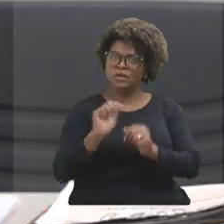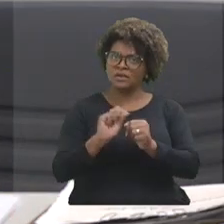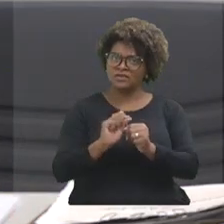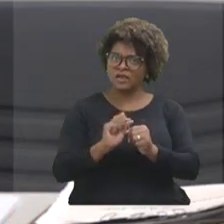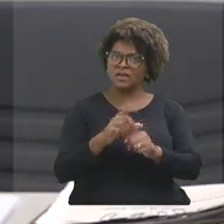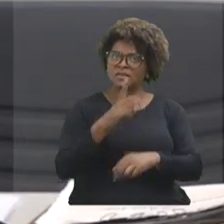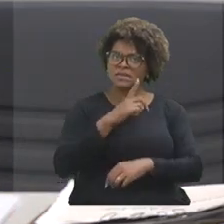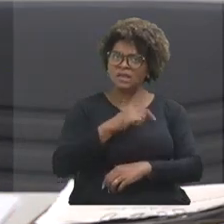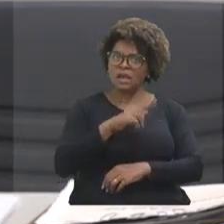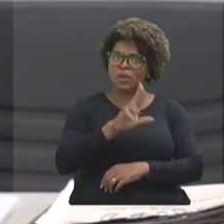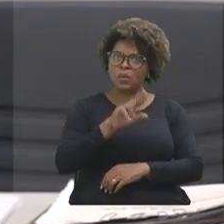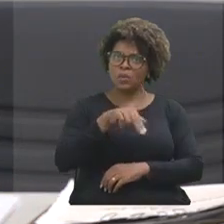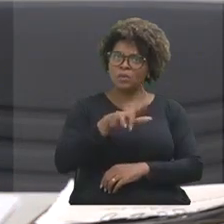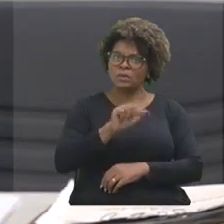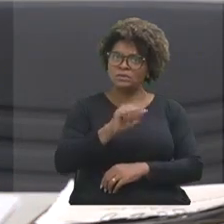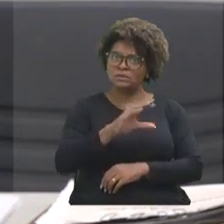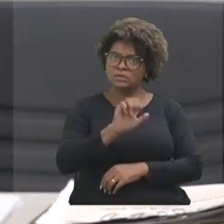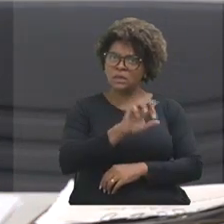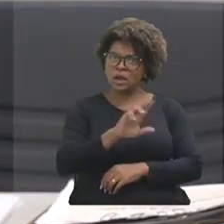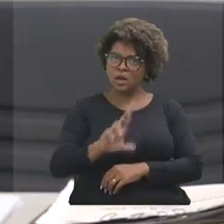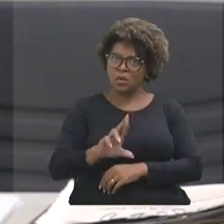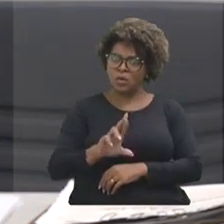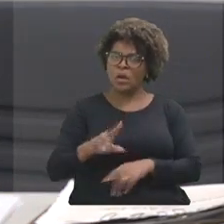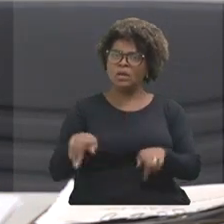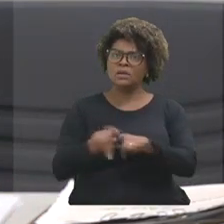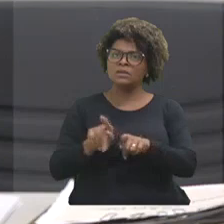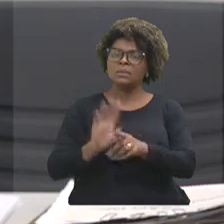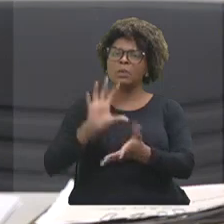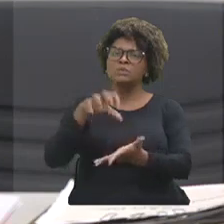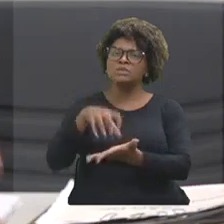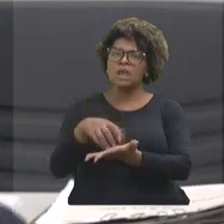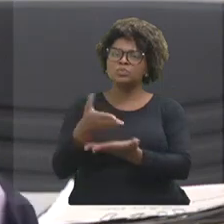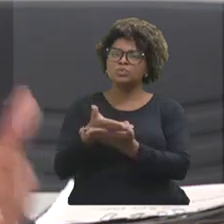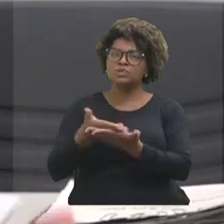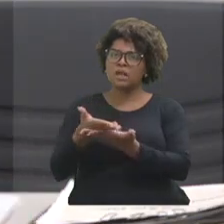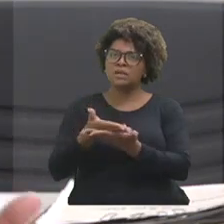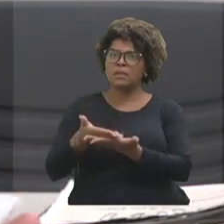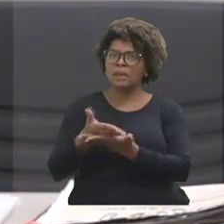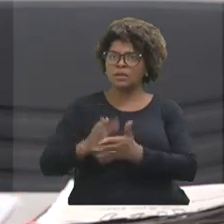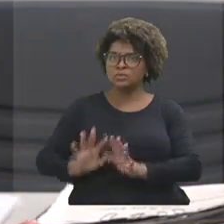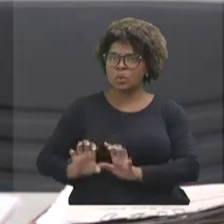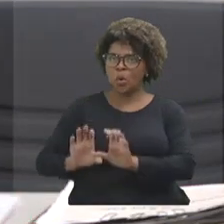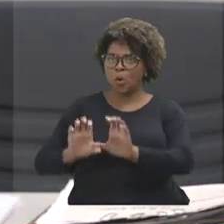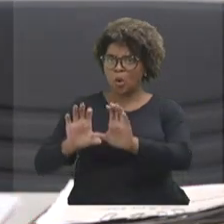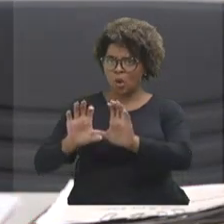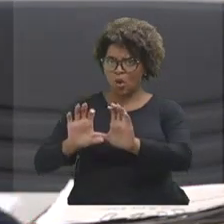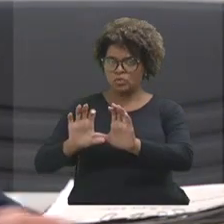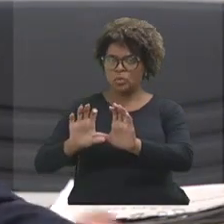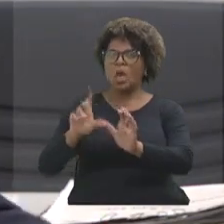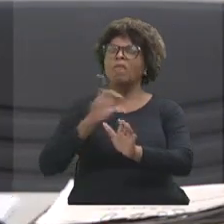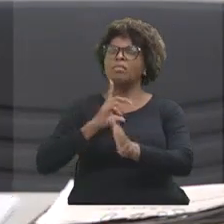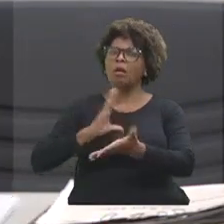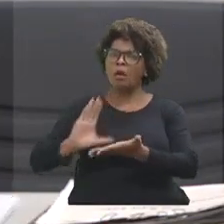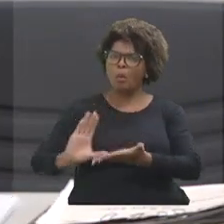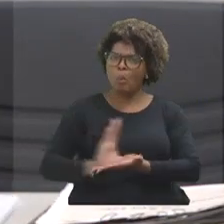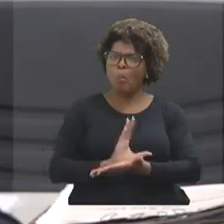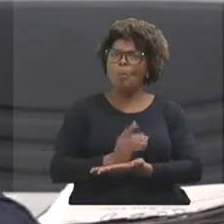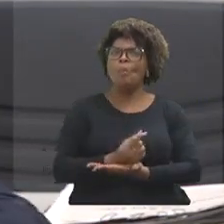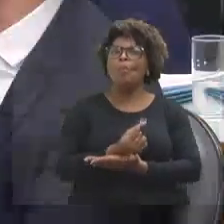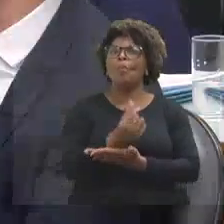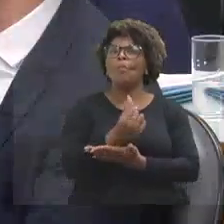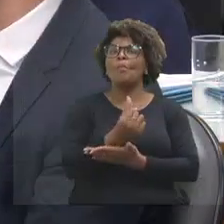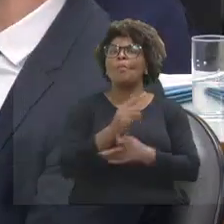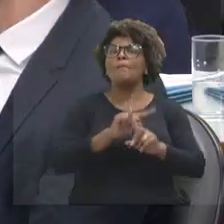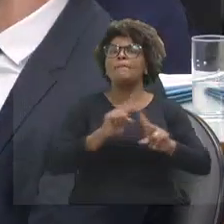e o cacão que eu sente o tratamento oncológico e a gente vê que apesar dos recursos que são recebidos a gente vê os pacientes